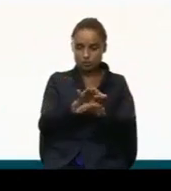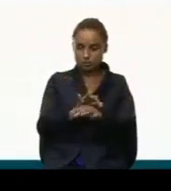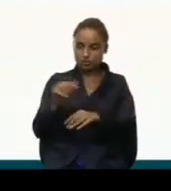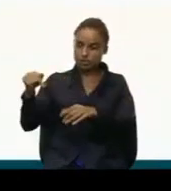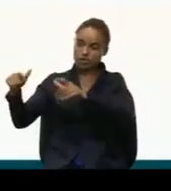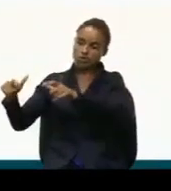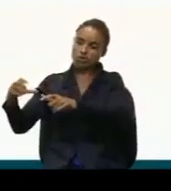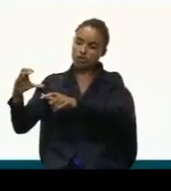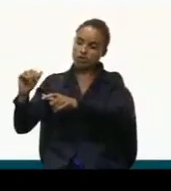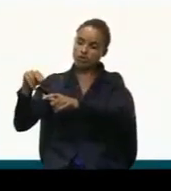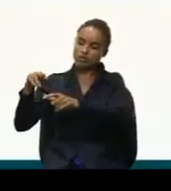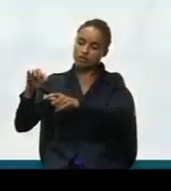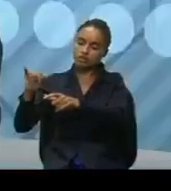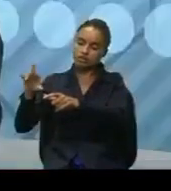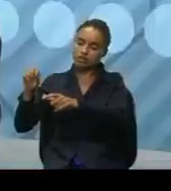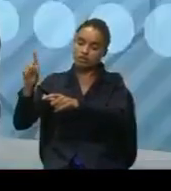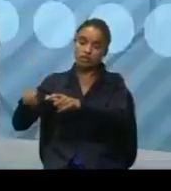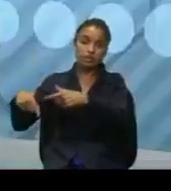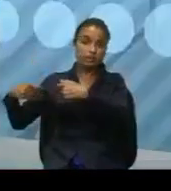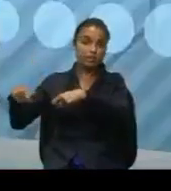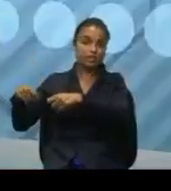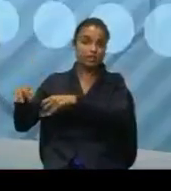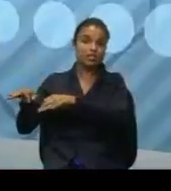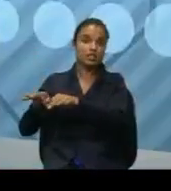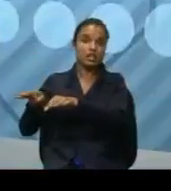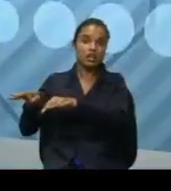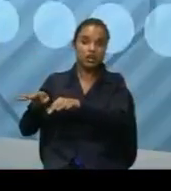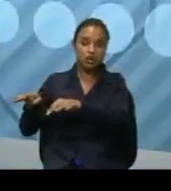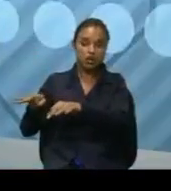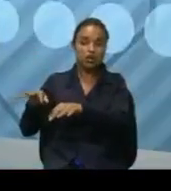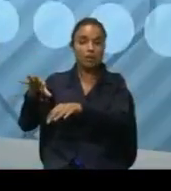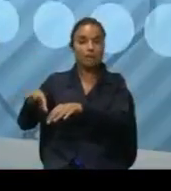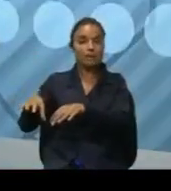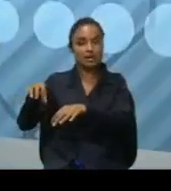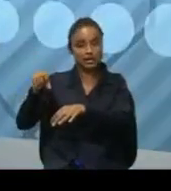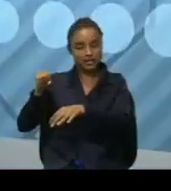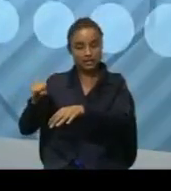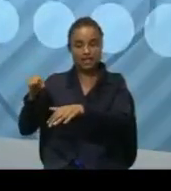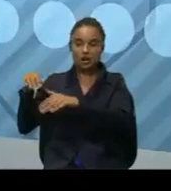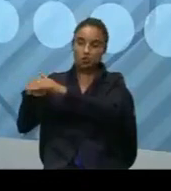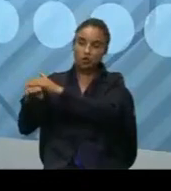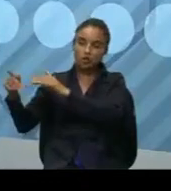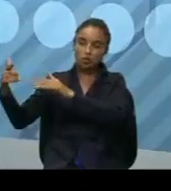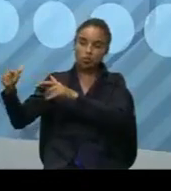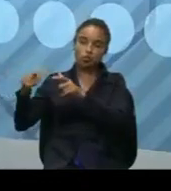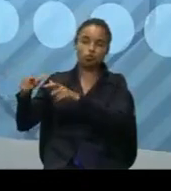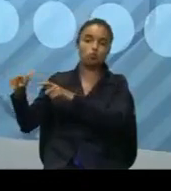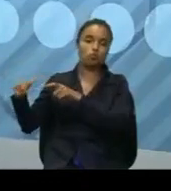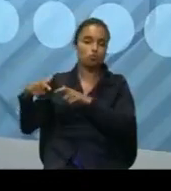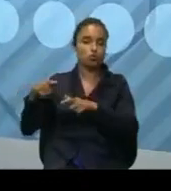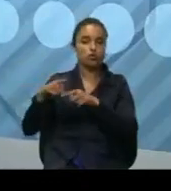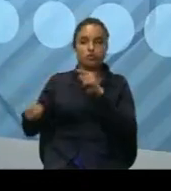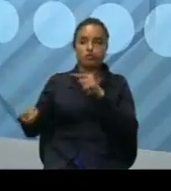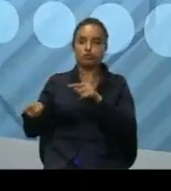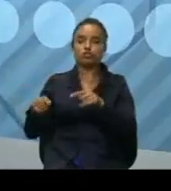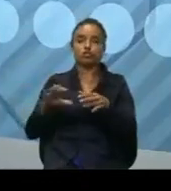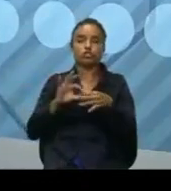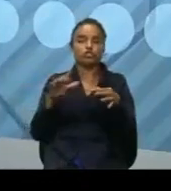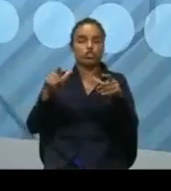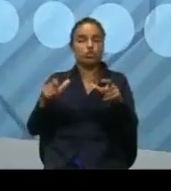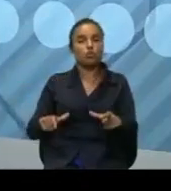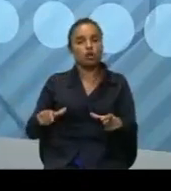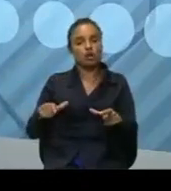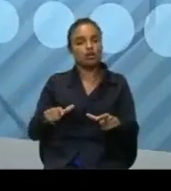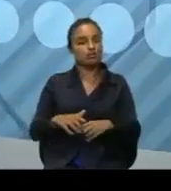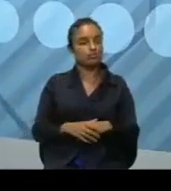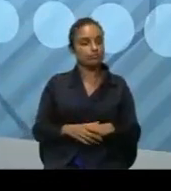obra, ela é uma NR direcionada para a construção civil e para atividades que envolvem solda, tá? Então,